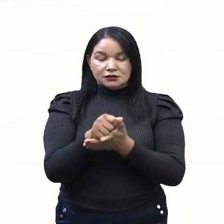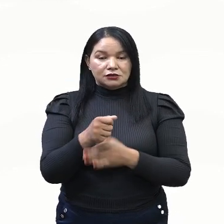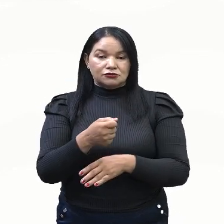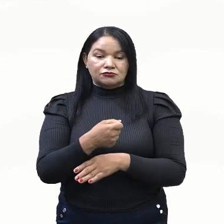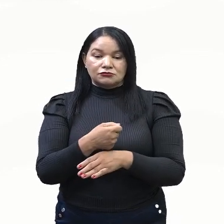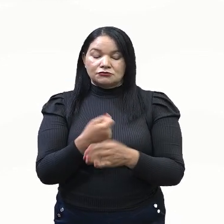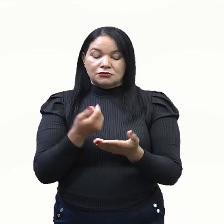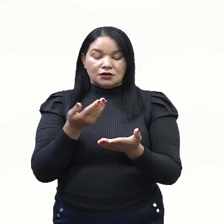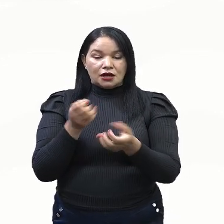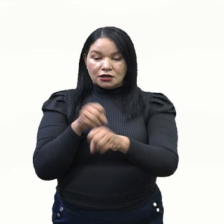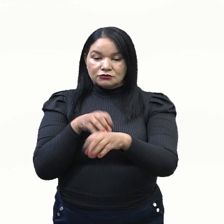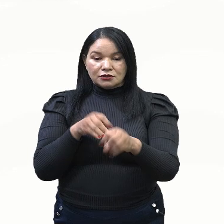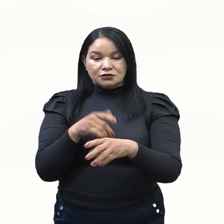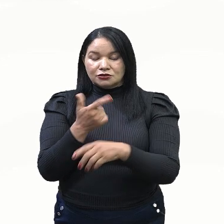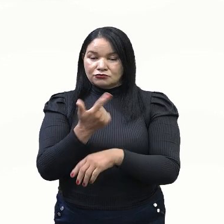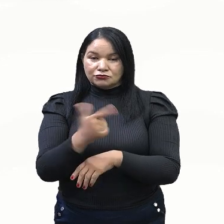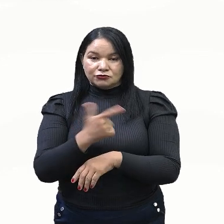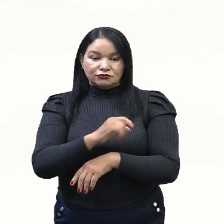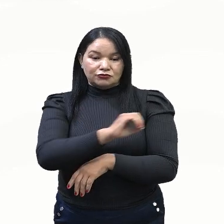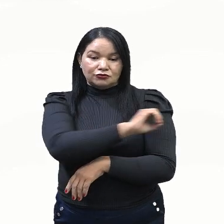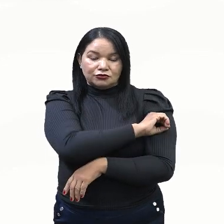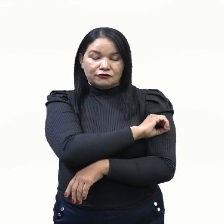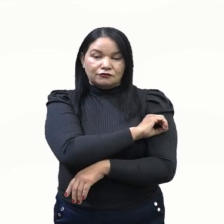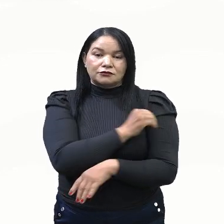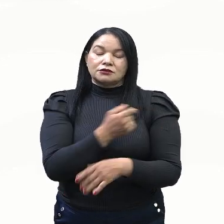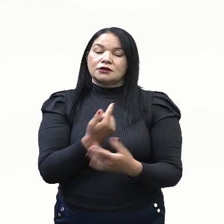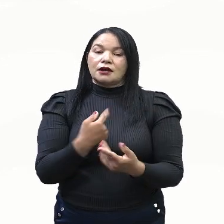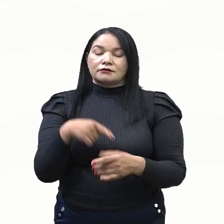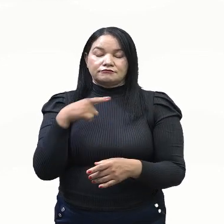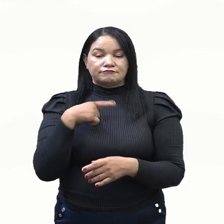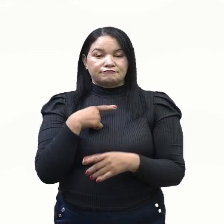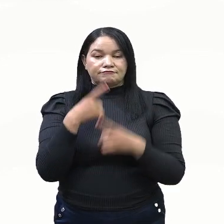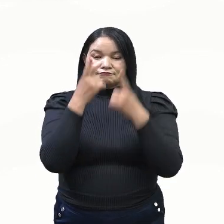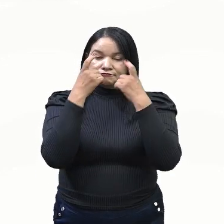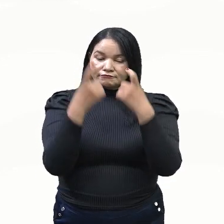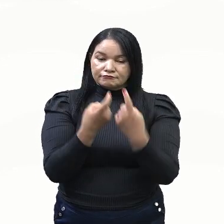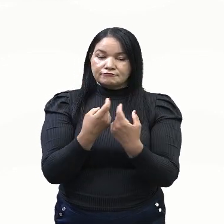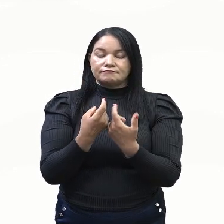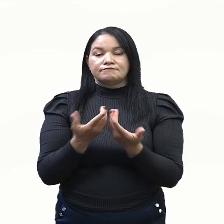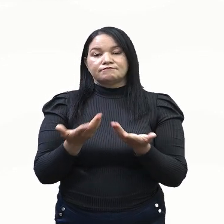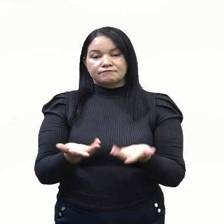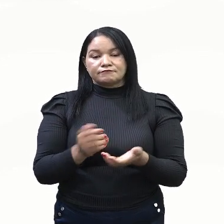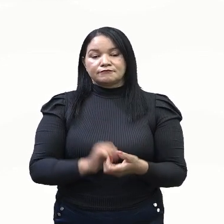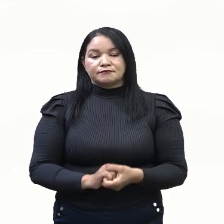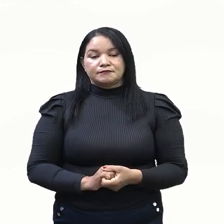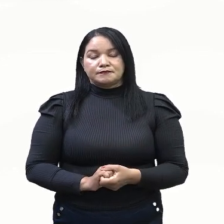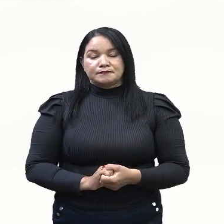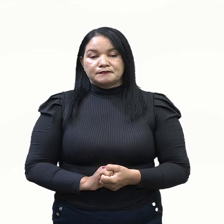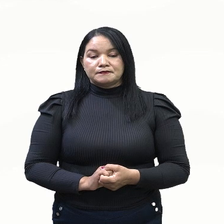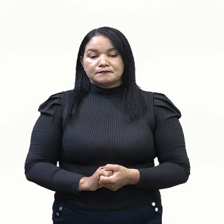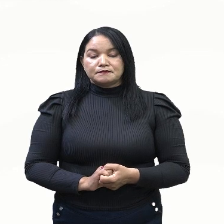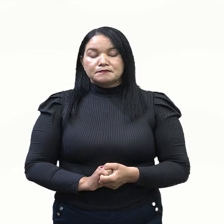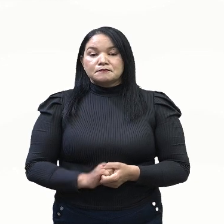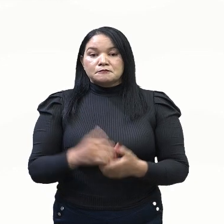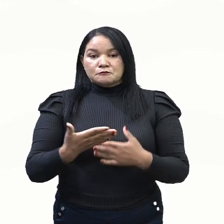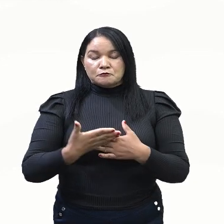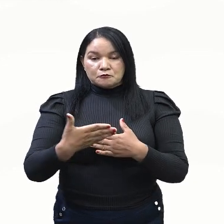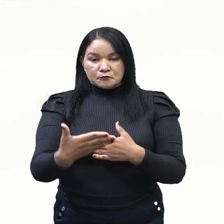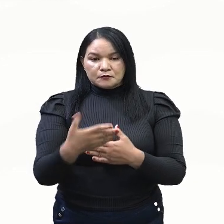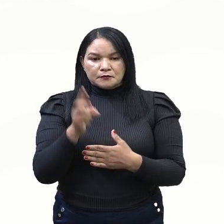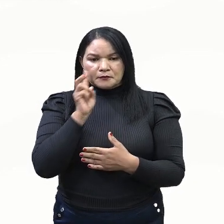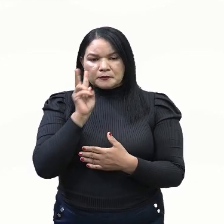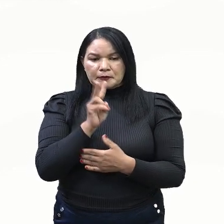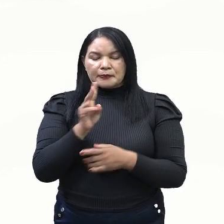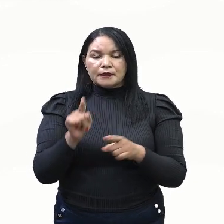e estarem também submetidos a práticas de violência, certo? Continuando, vamos